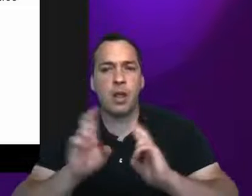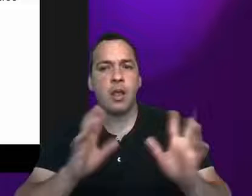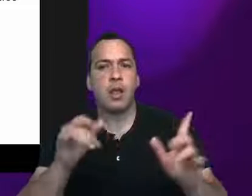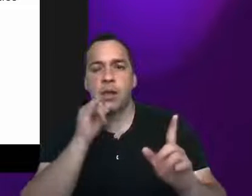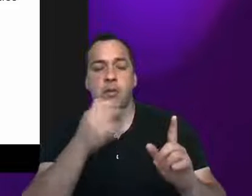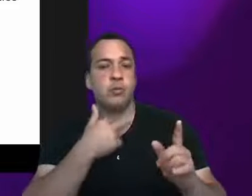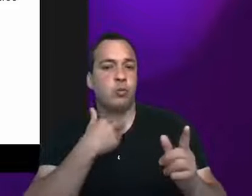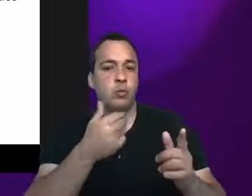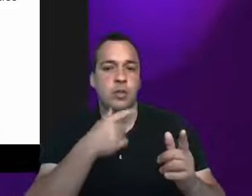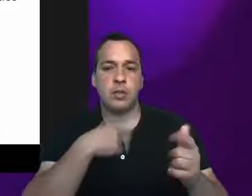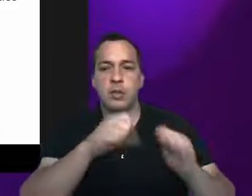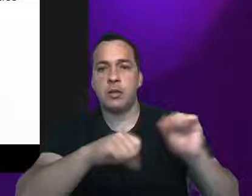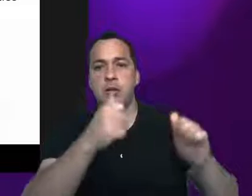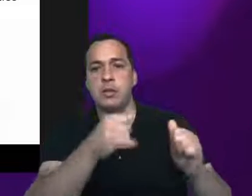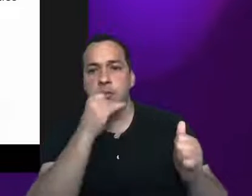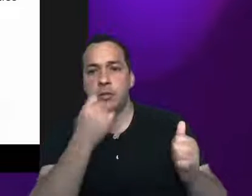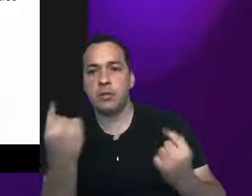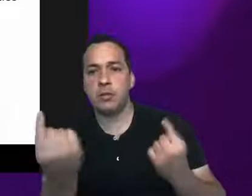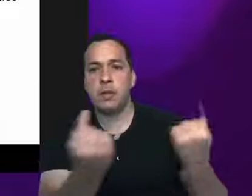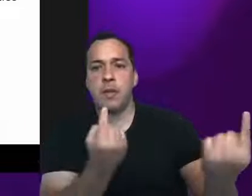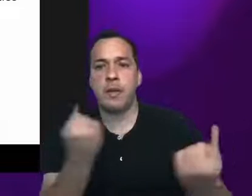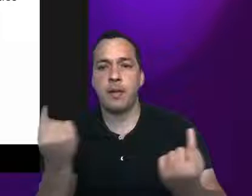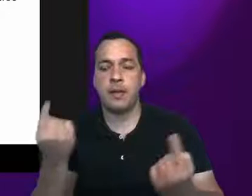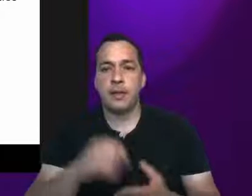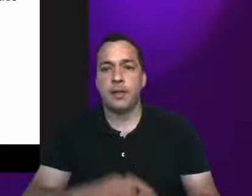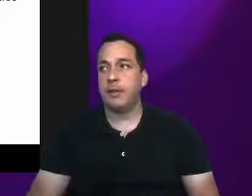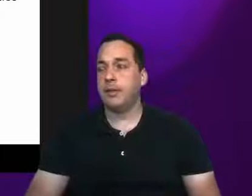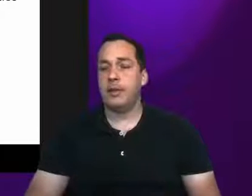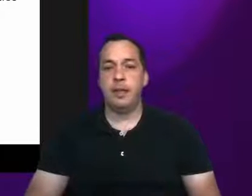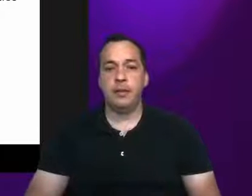administrar isoladamente por